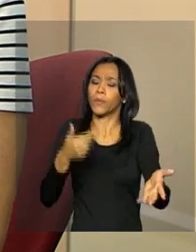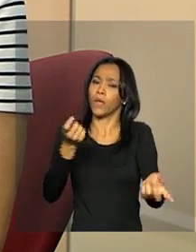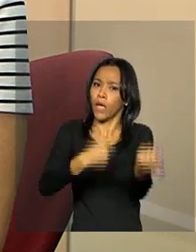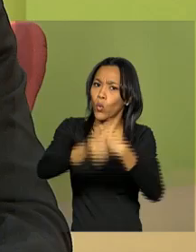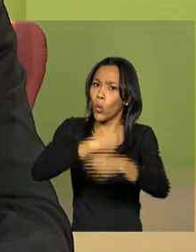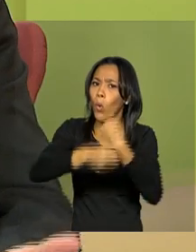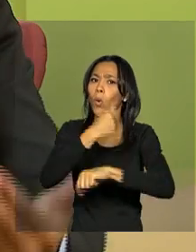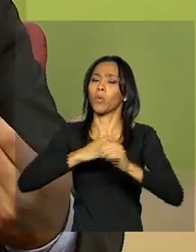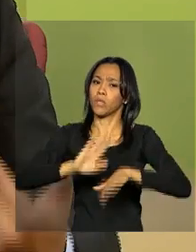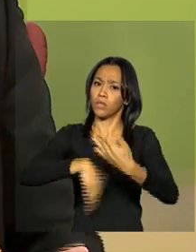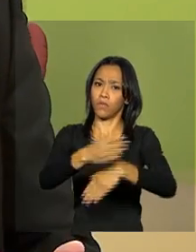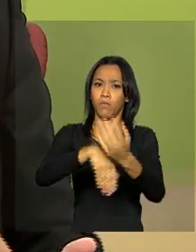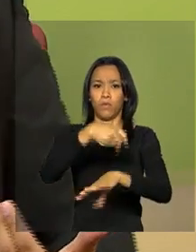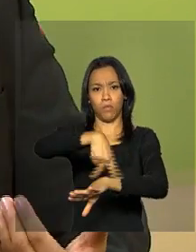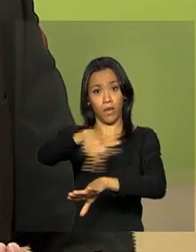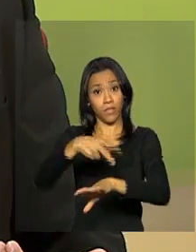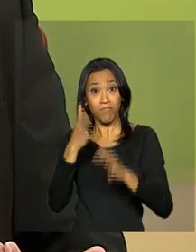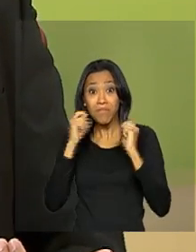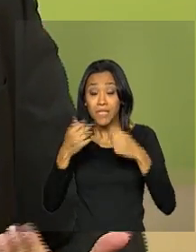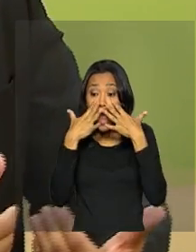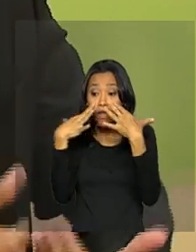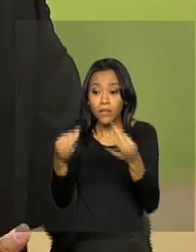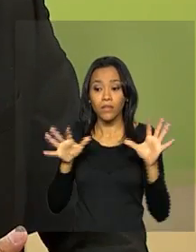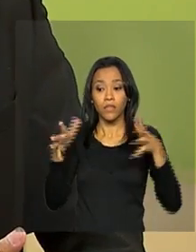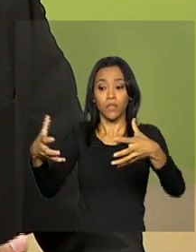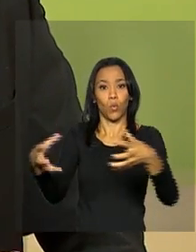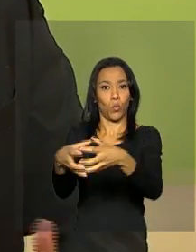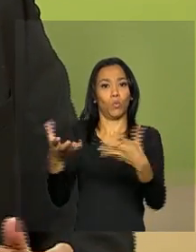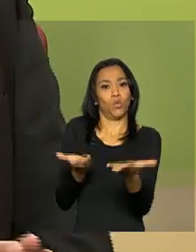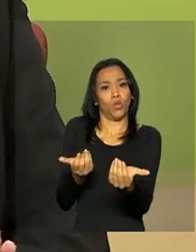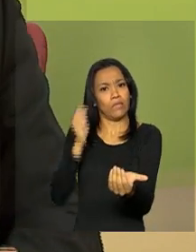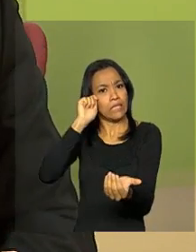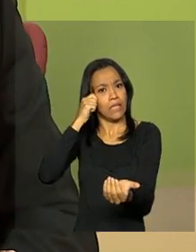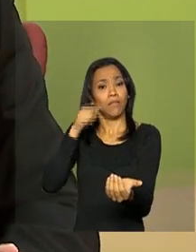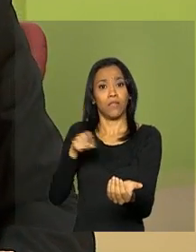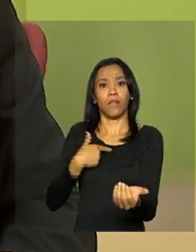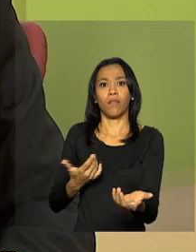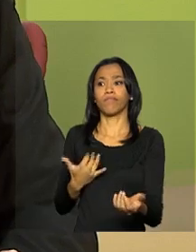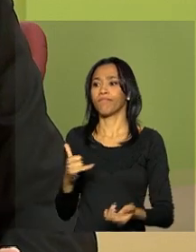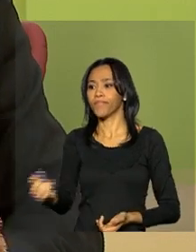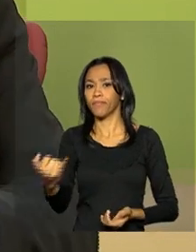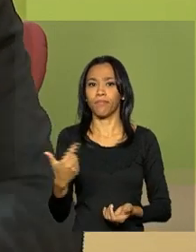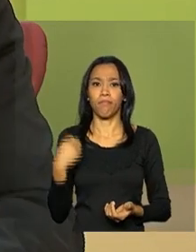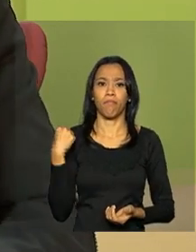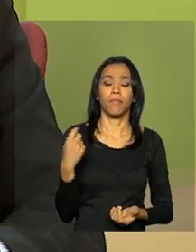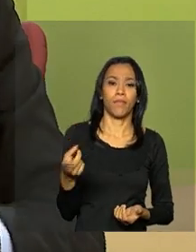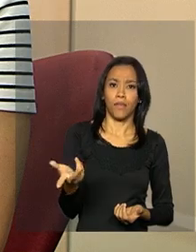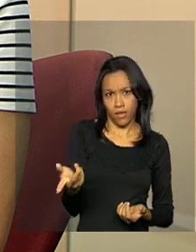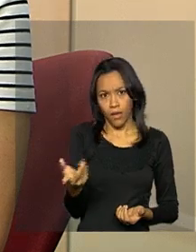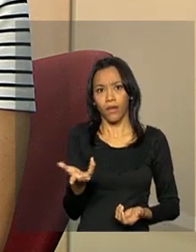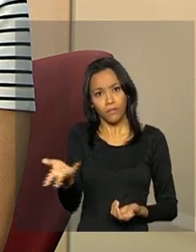desenvolvimento do país, né? Nós temos que ter esse olhar para a juventude negra que está sendo assassinada e que poderia ser uma frente aí